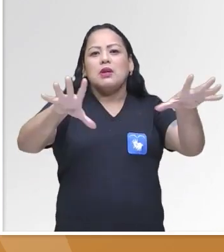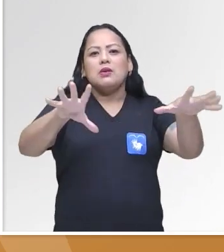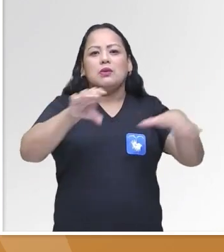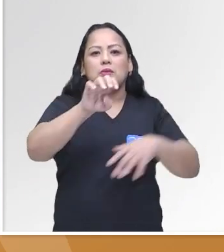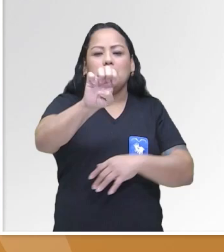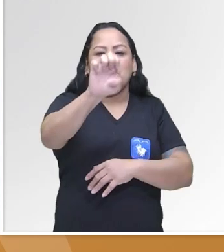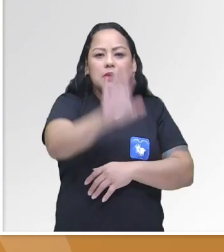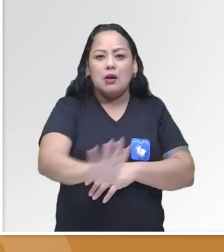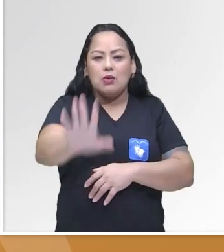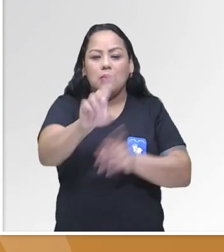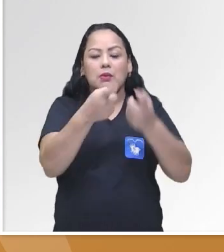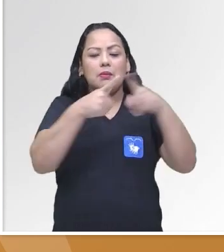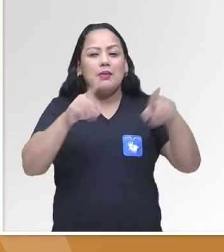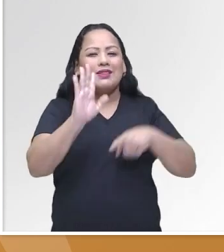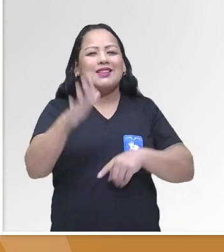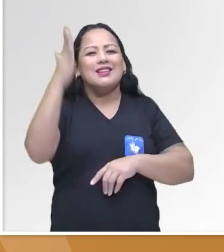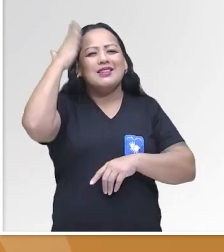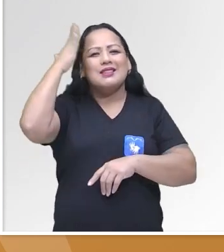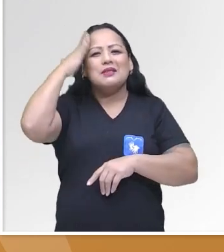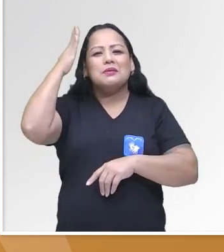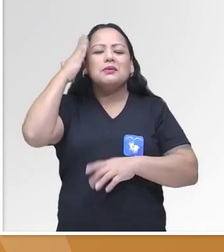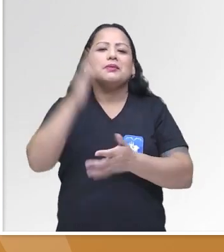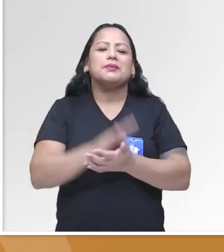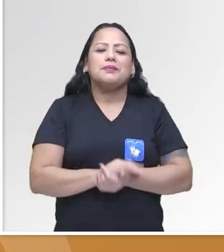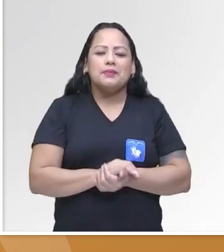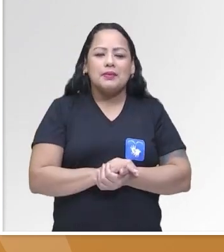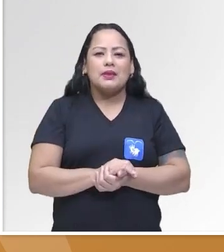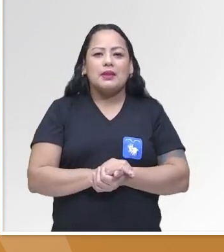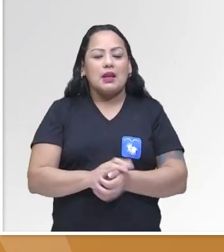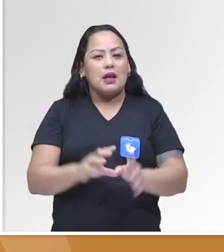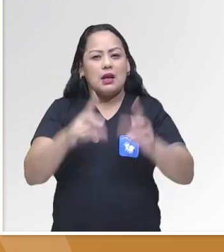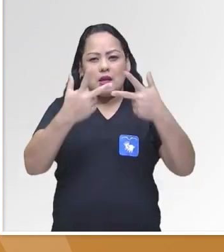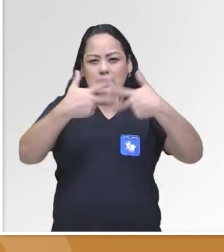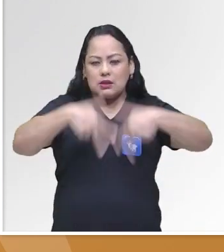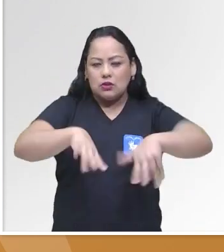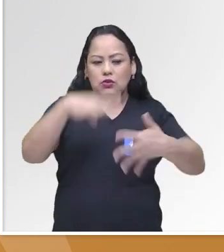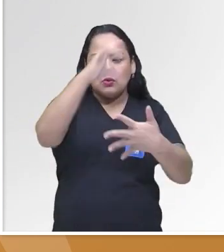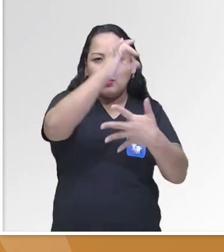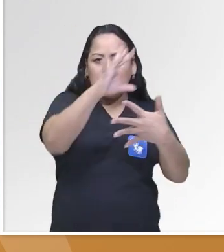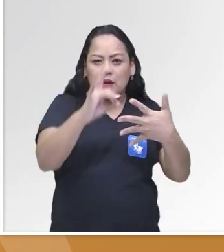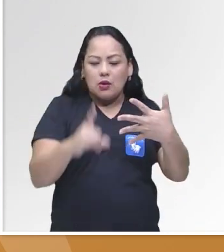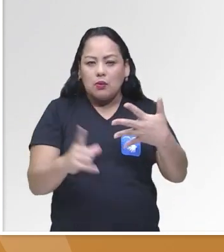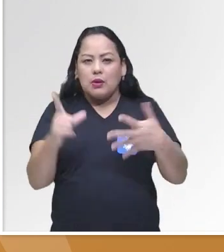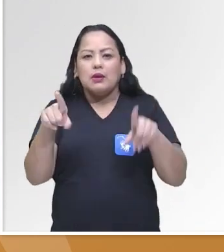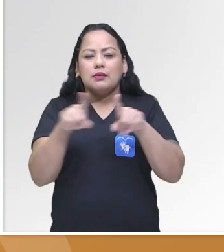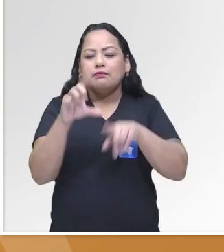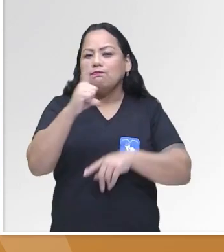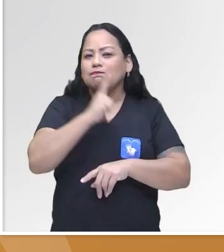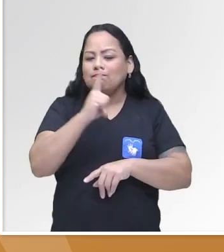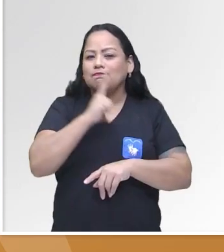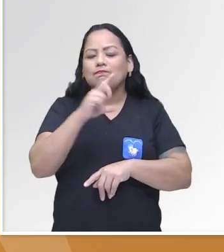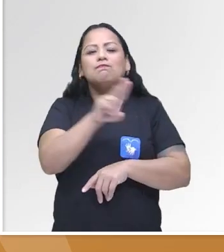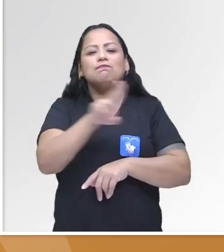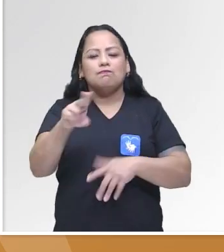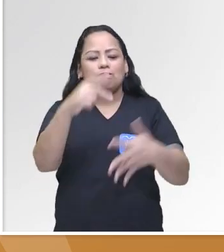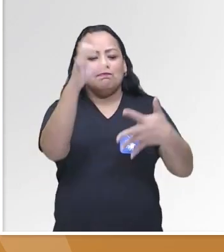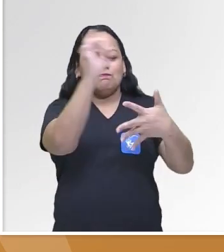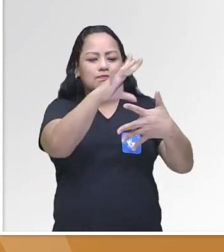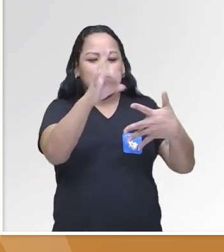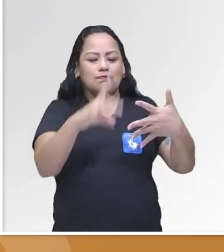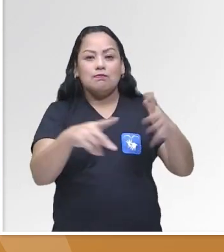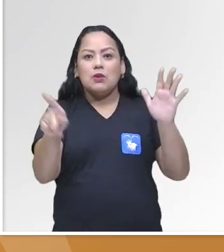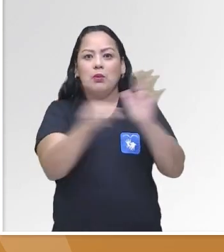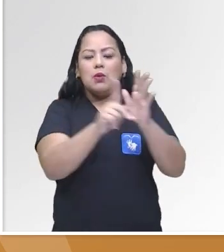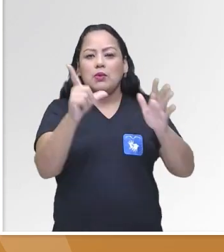Europa. Porém, vocês já sabem que essas etnias, cada uma tinha um determinado nome. Tá? Então é muito